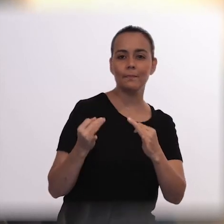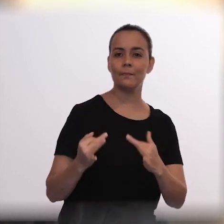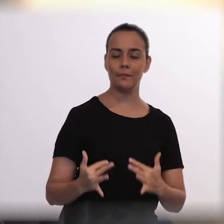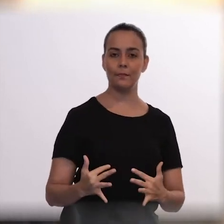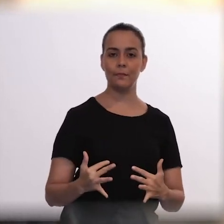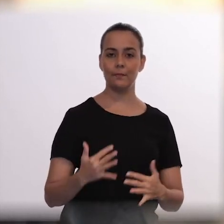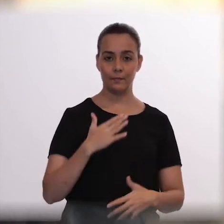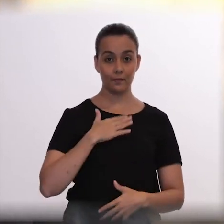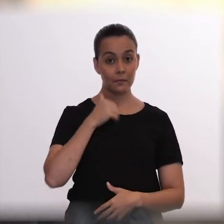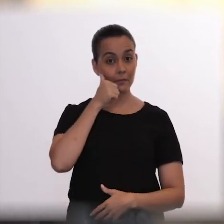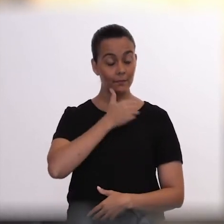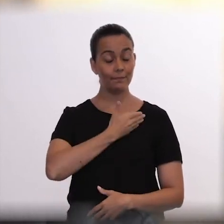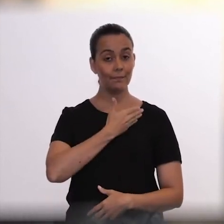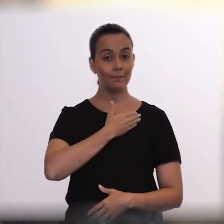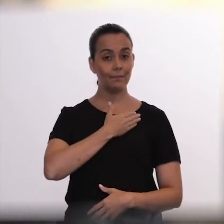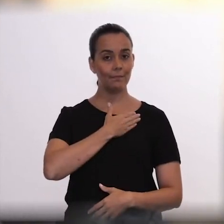foi a minha amiga quem me encontrou